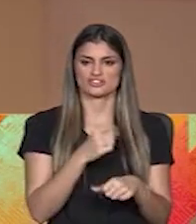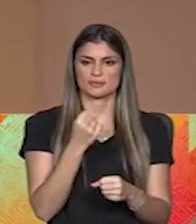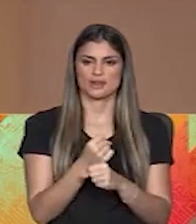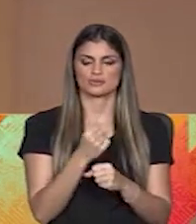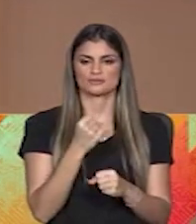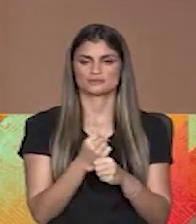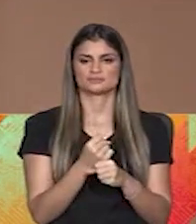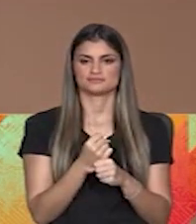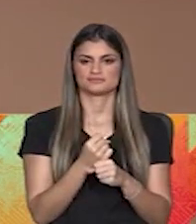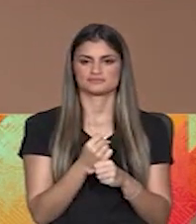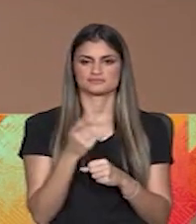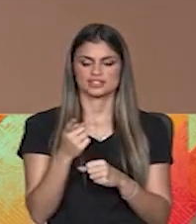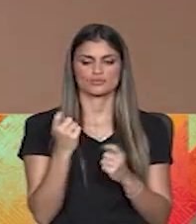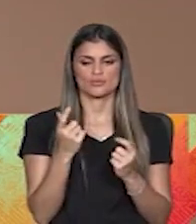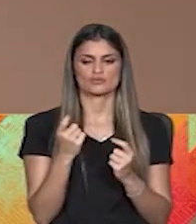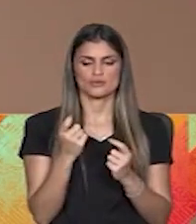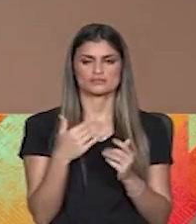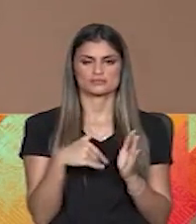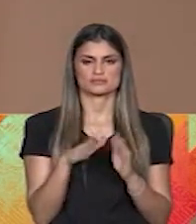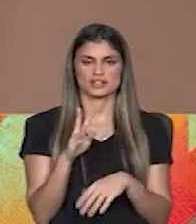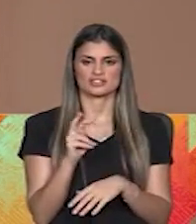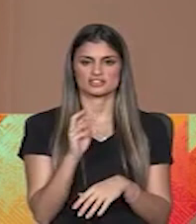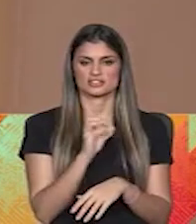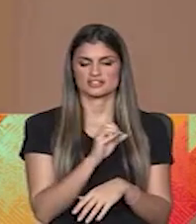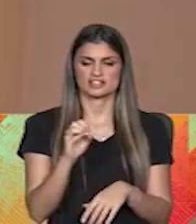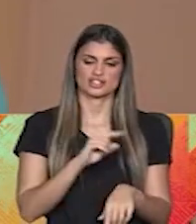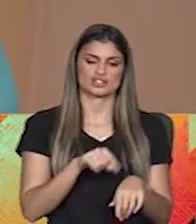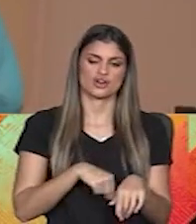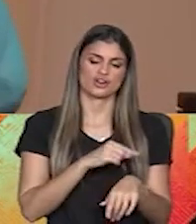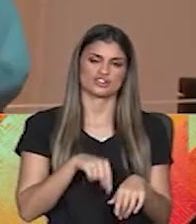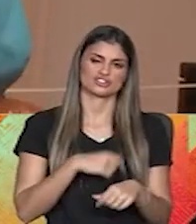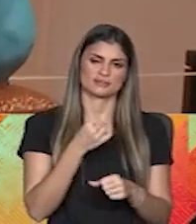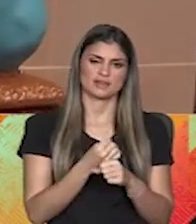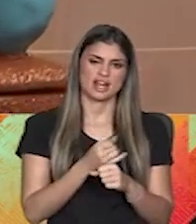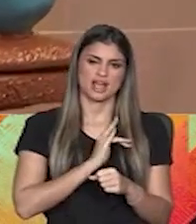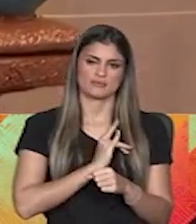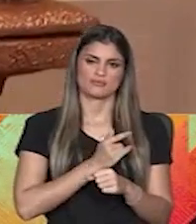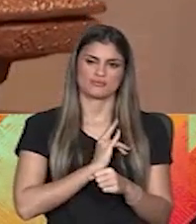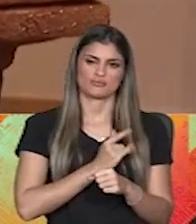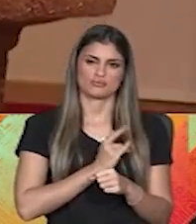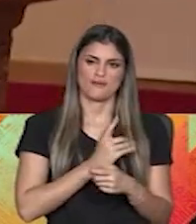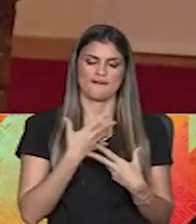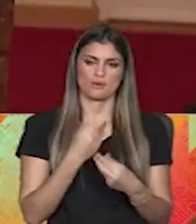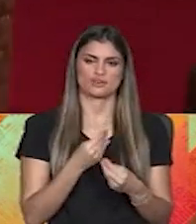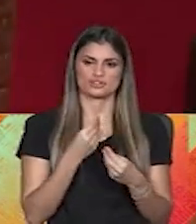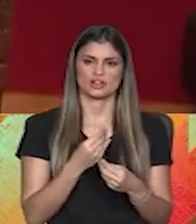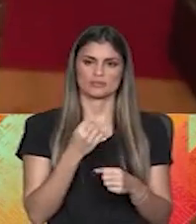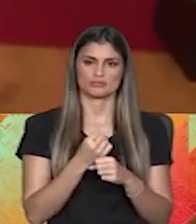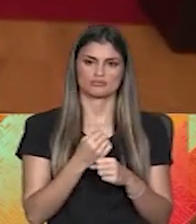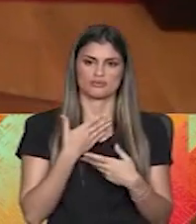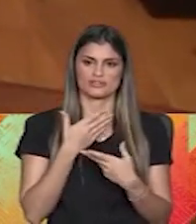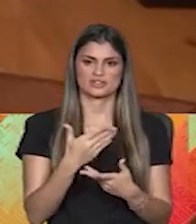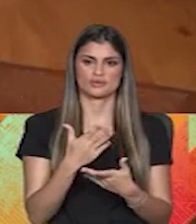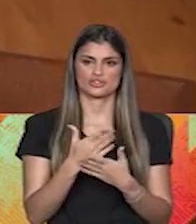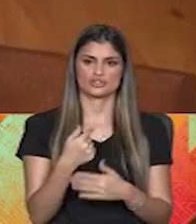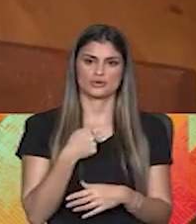bom Aqui já são quase mais quase 300 horas de trabalho aí né Muito amor e dedicação a profissão né como você citou aqui não foi